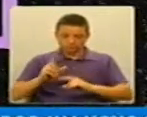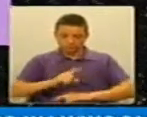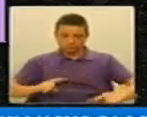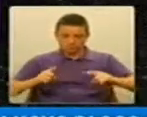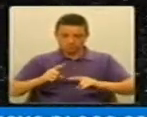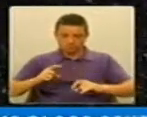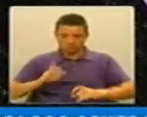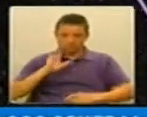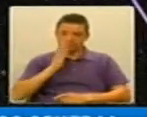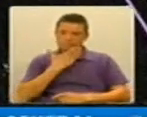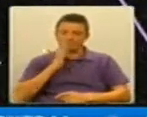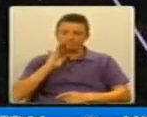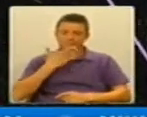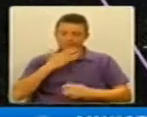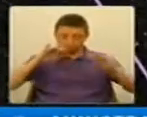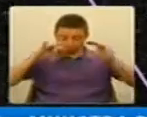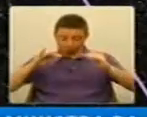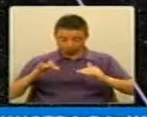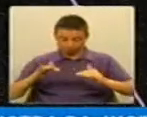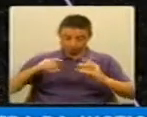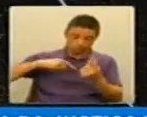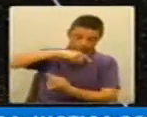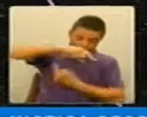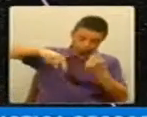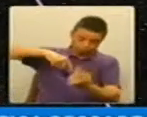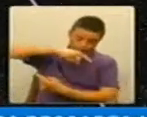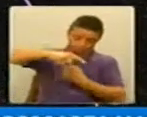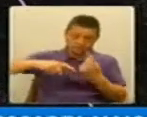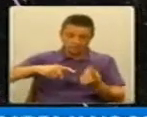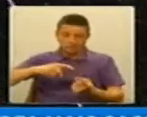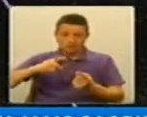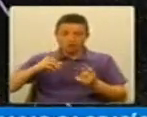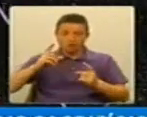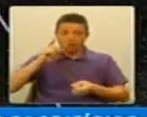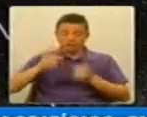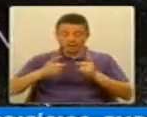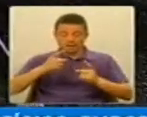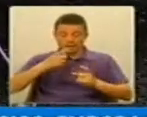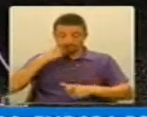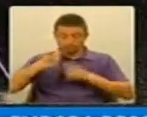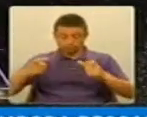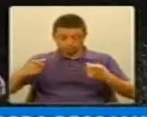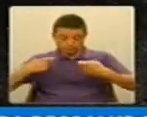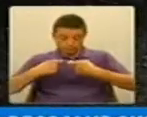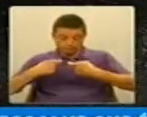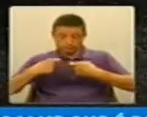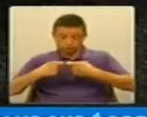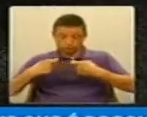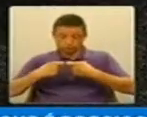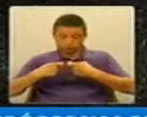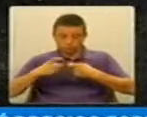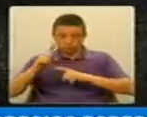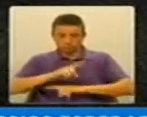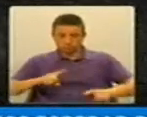Ela varia, vai decrescendo ao longo da passagem pelo plano galáctico. E o que os astrónomos e os físicos sabem é que não